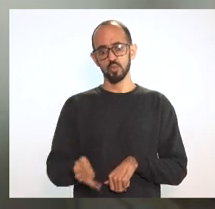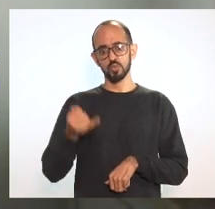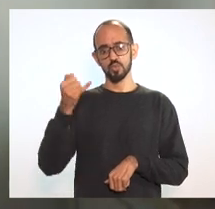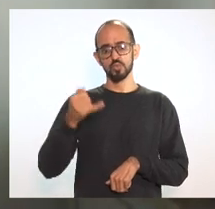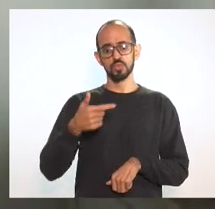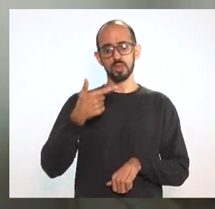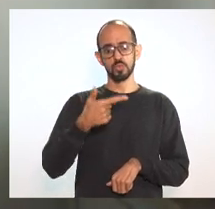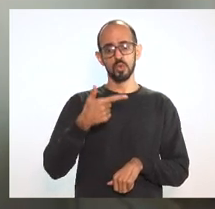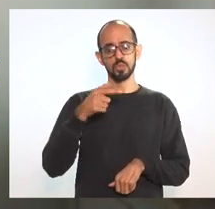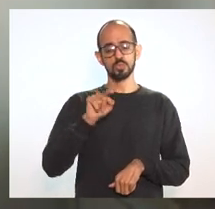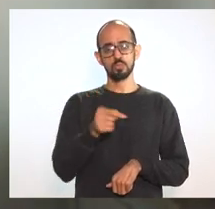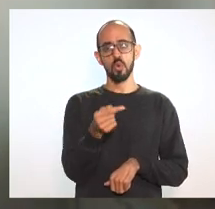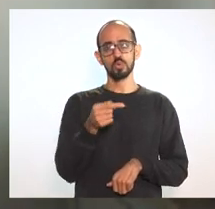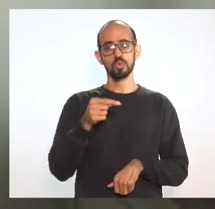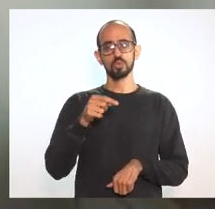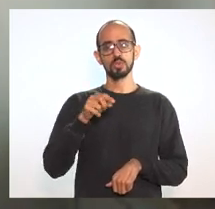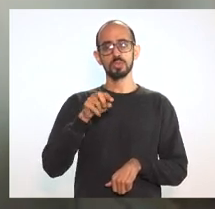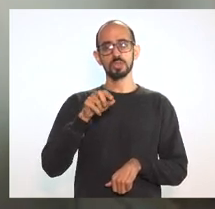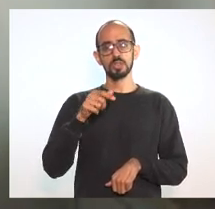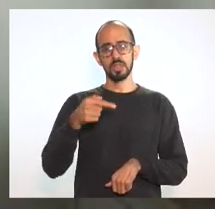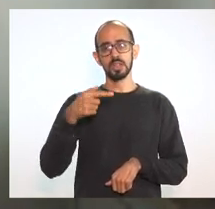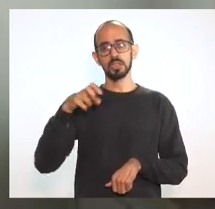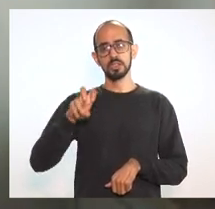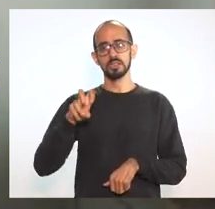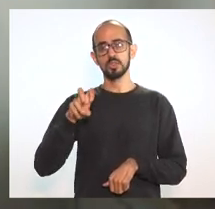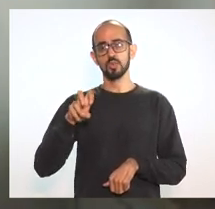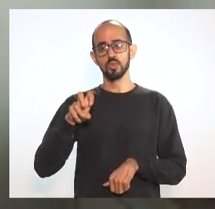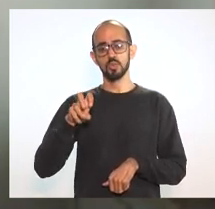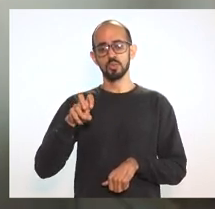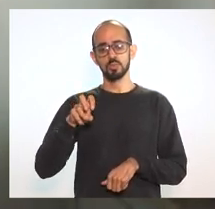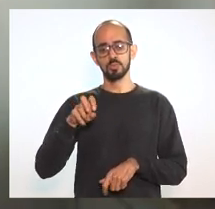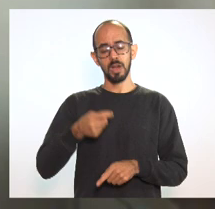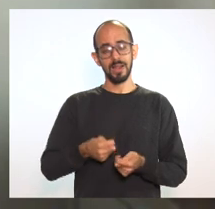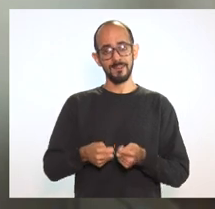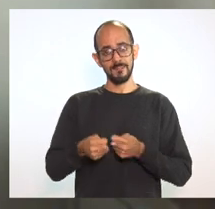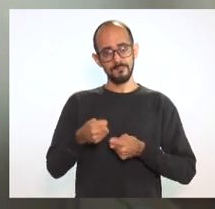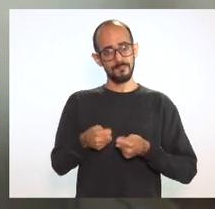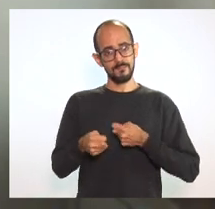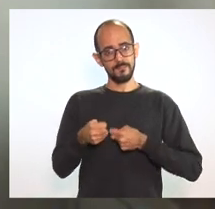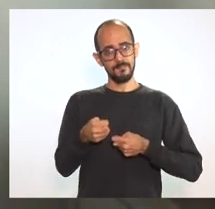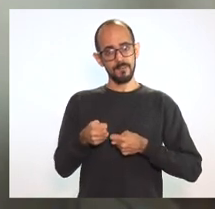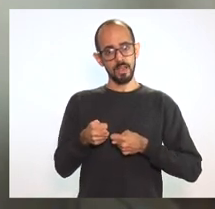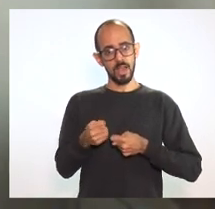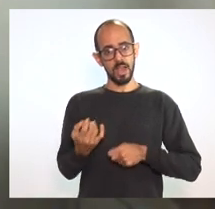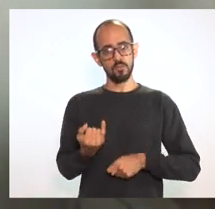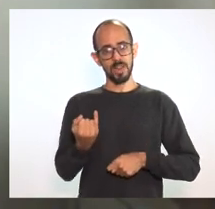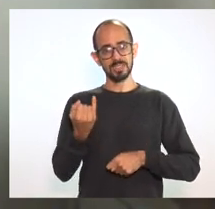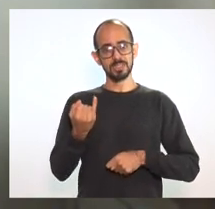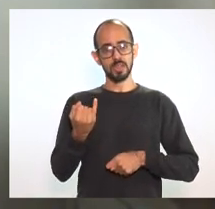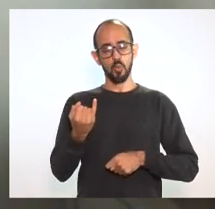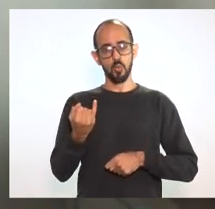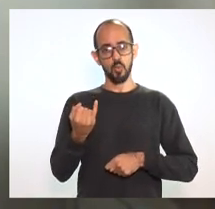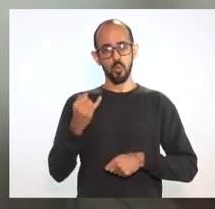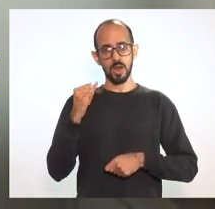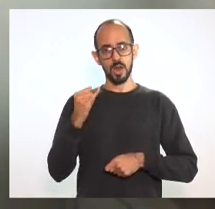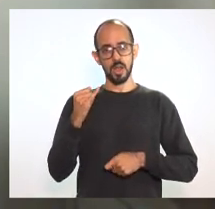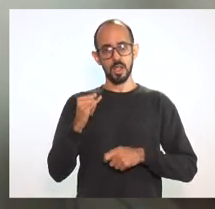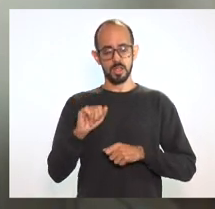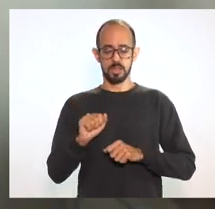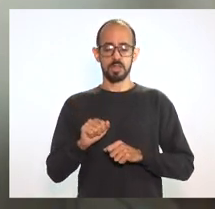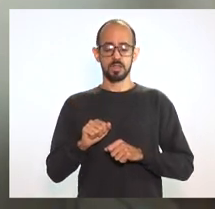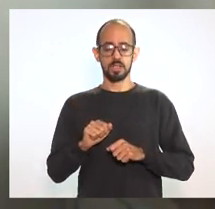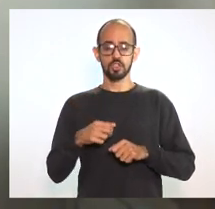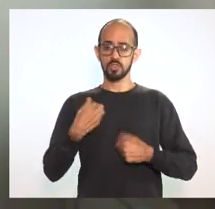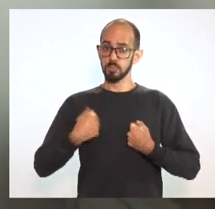2,75%, exatamente para segurar a inflação. Nós temos que considerar nesse país que a vida